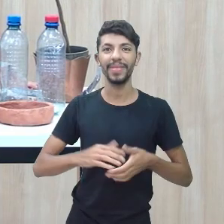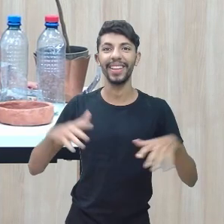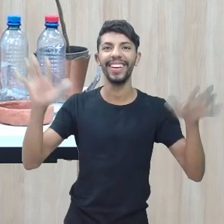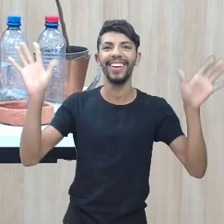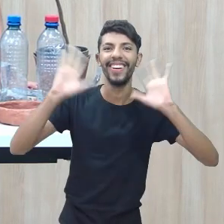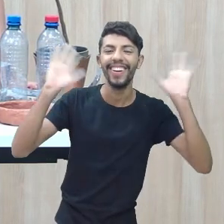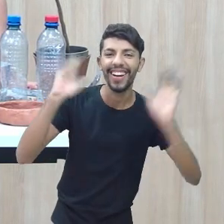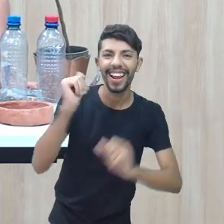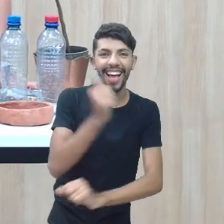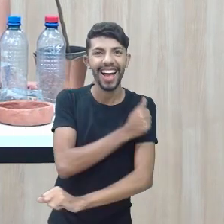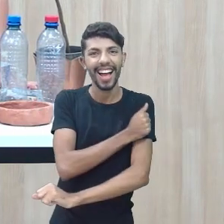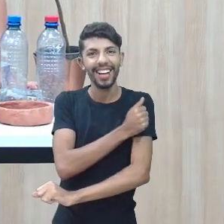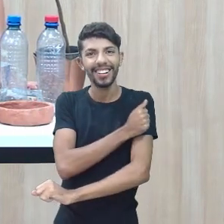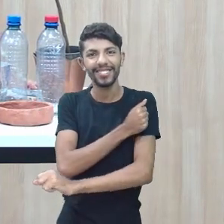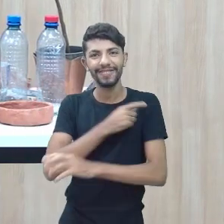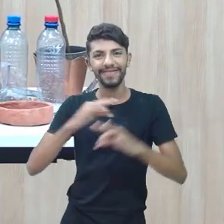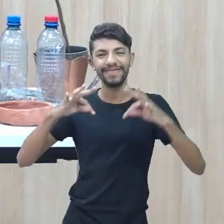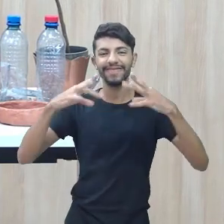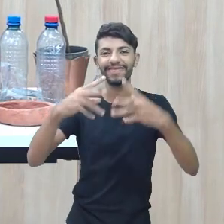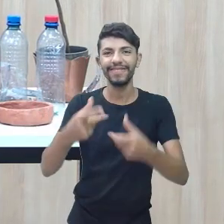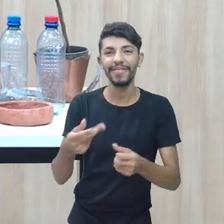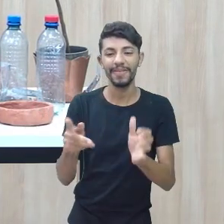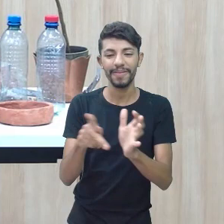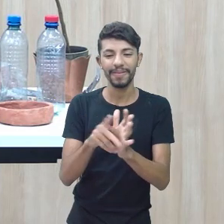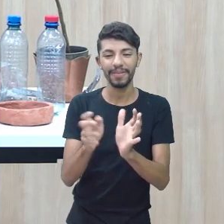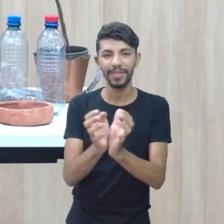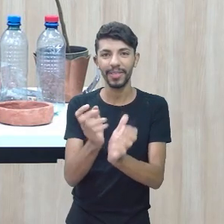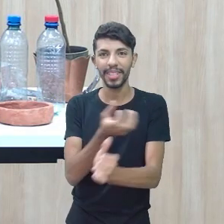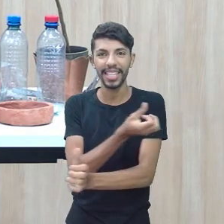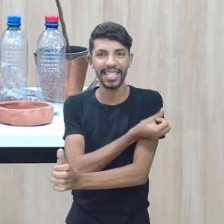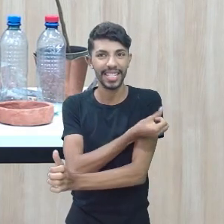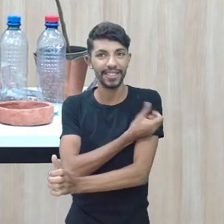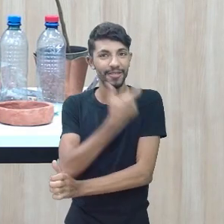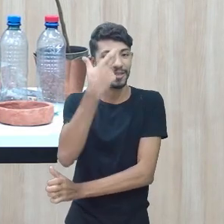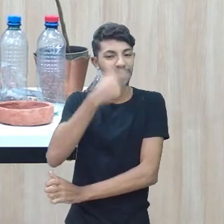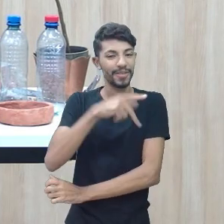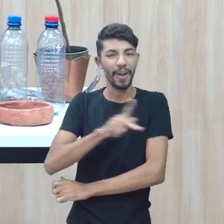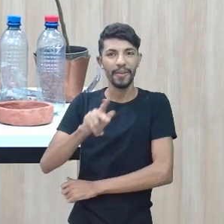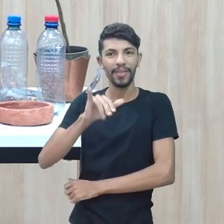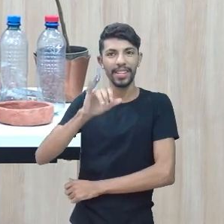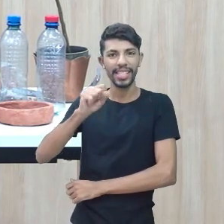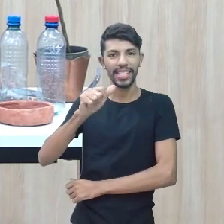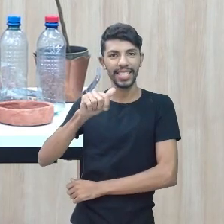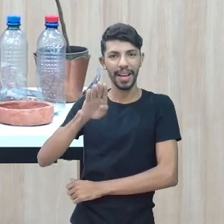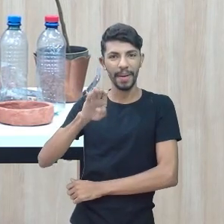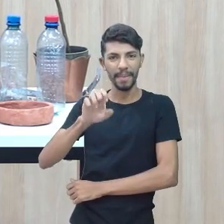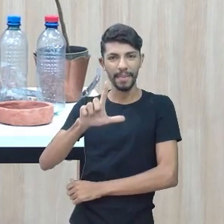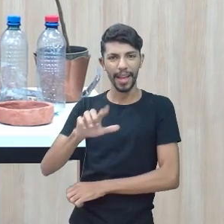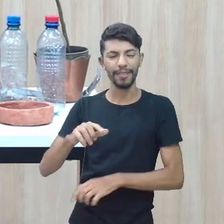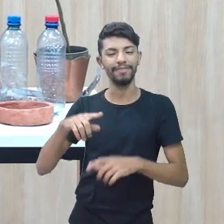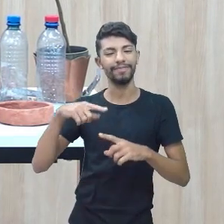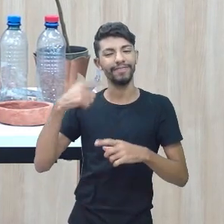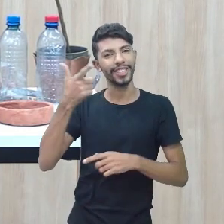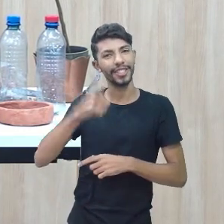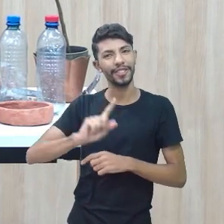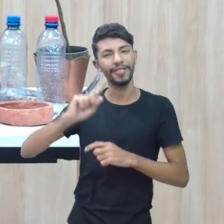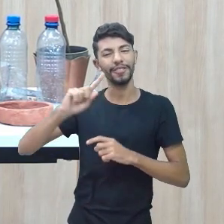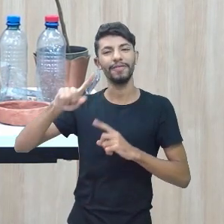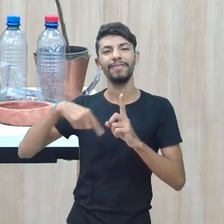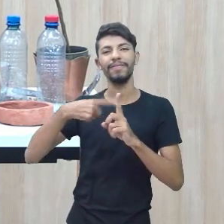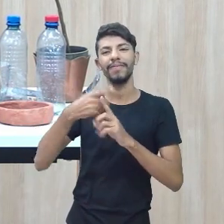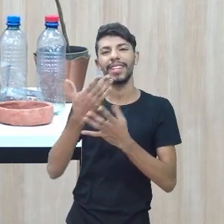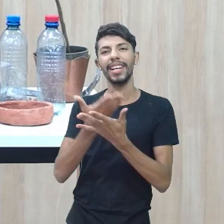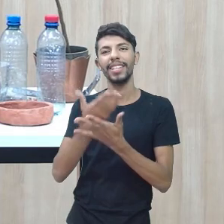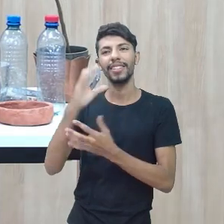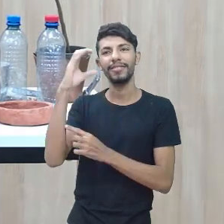Olá, alunos e alunas do sexto ano. Eu sou a professora Isabel e vamos para mais uma aula de ciência. Vamos lá?